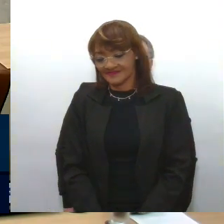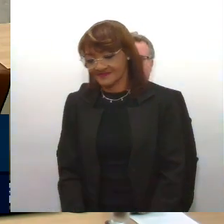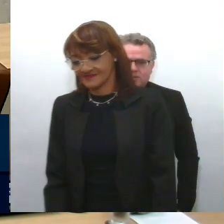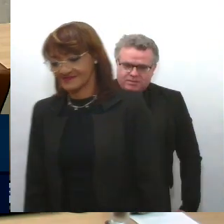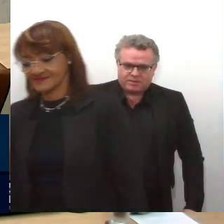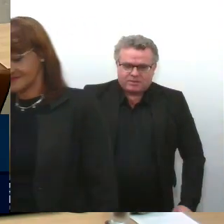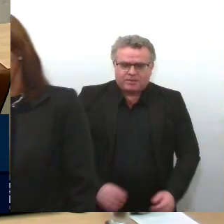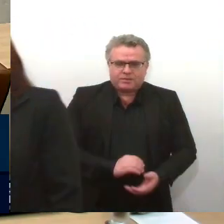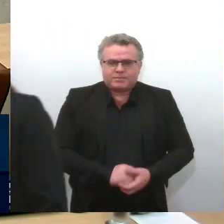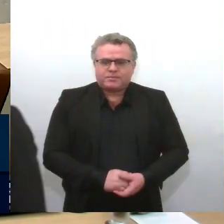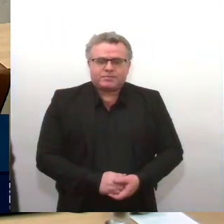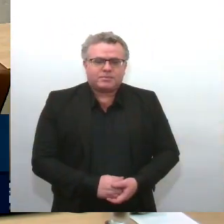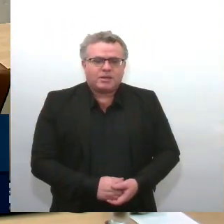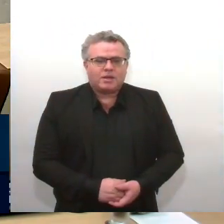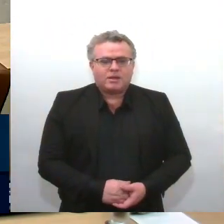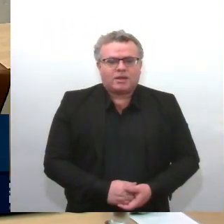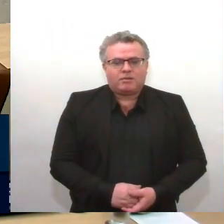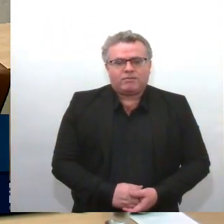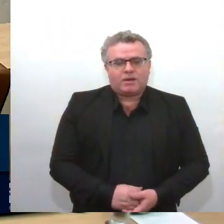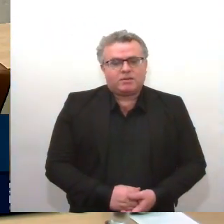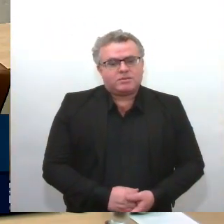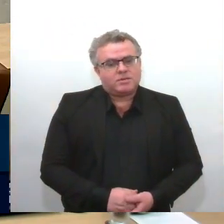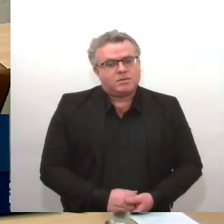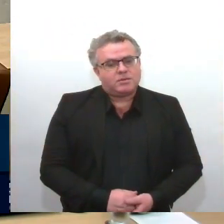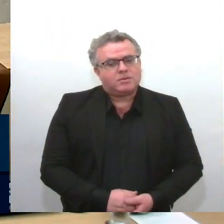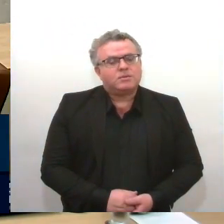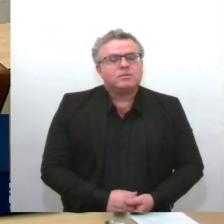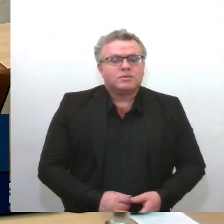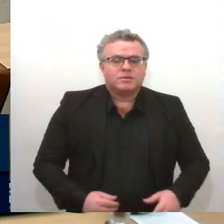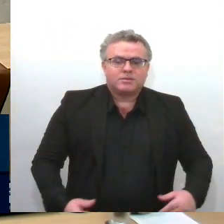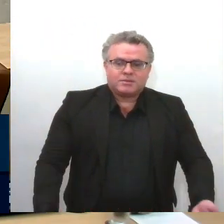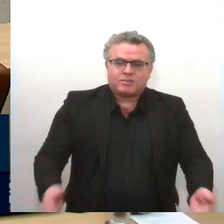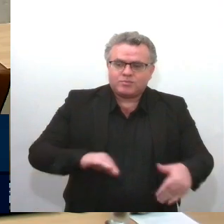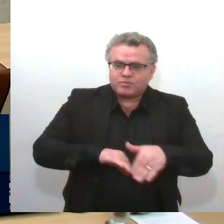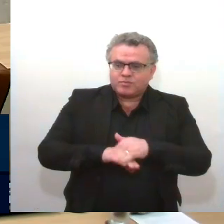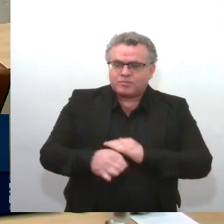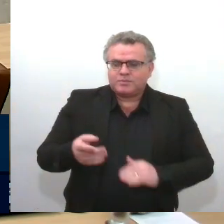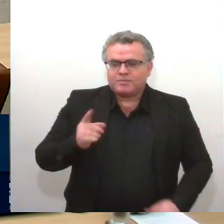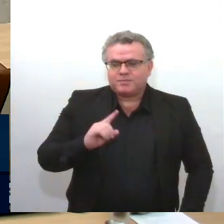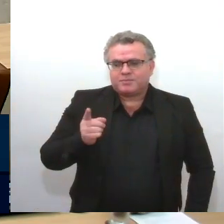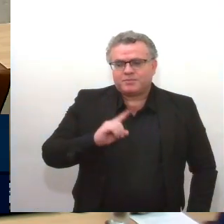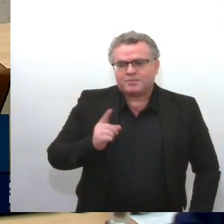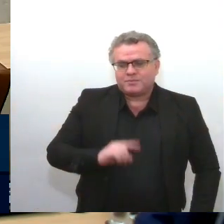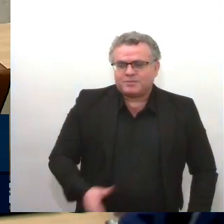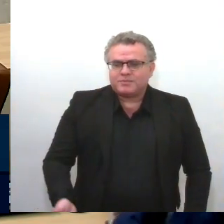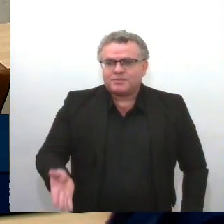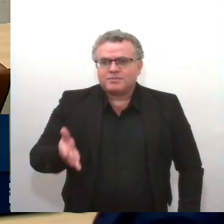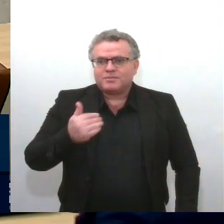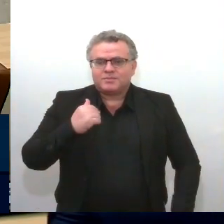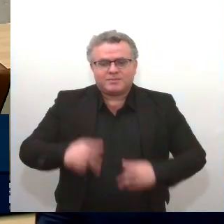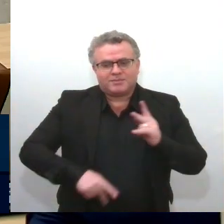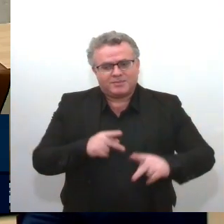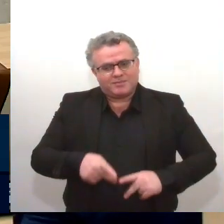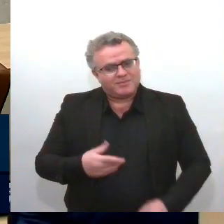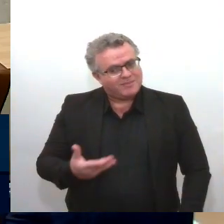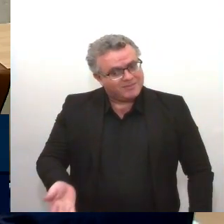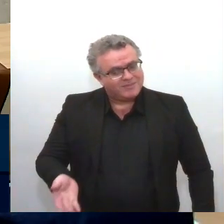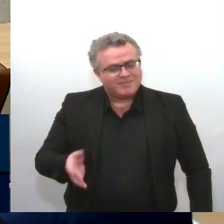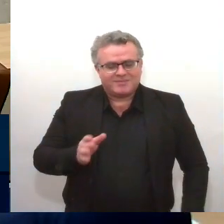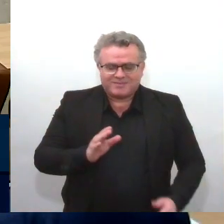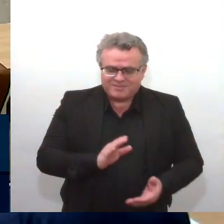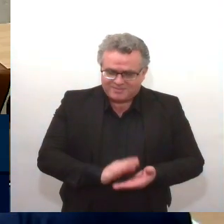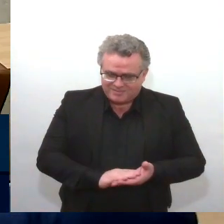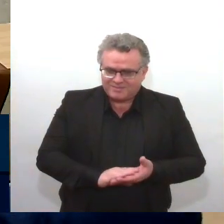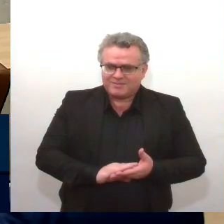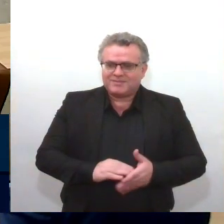vitorioso só para não perder o costume S embora meu povo a garganta não tá deixando cumprimentar todos